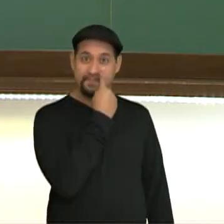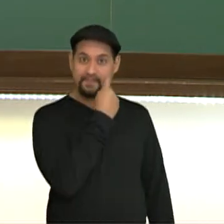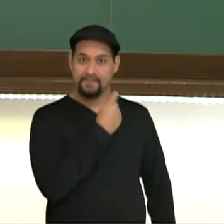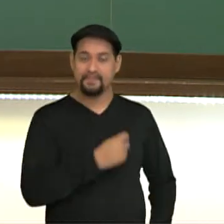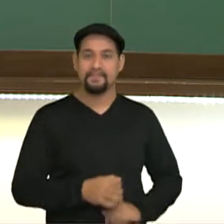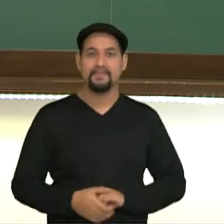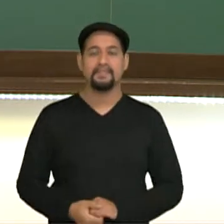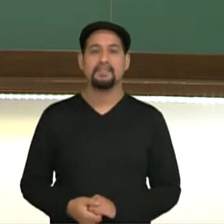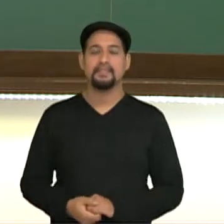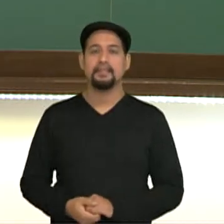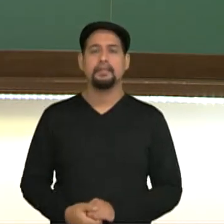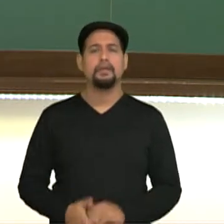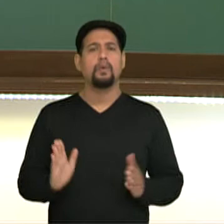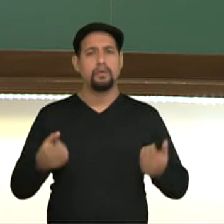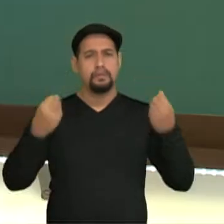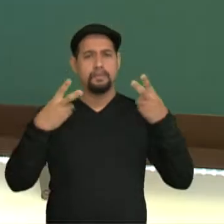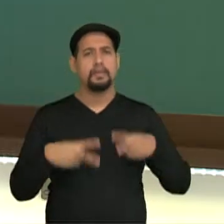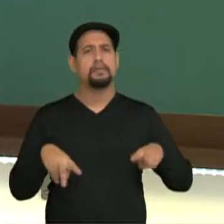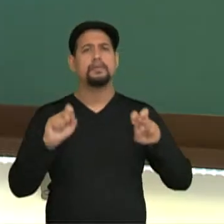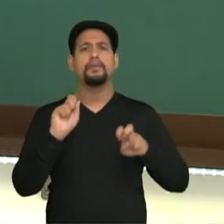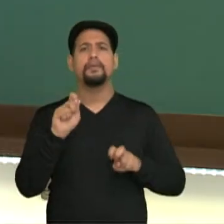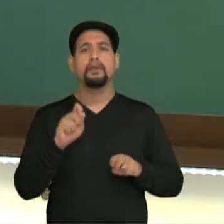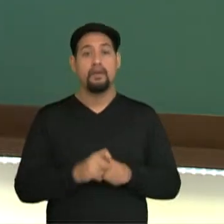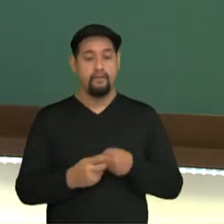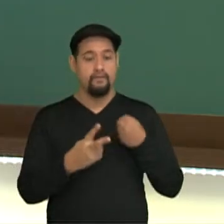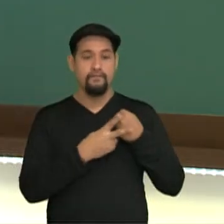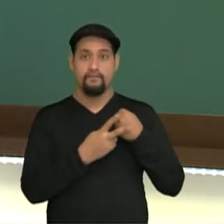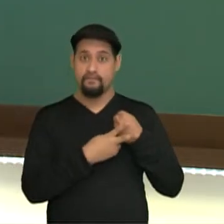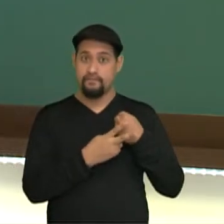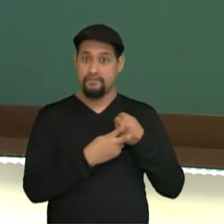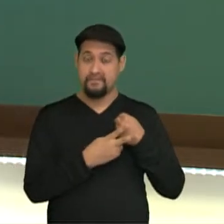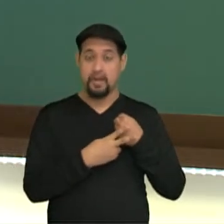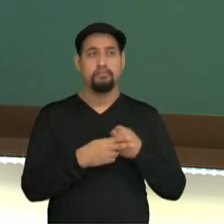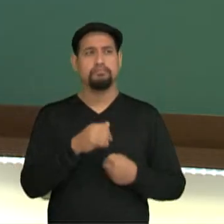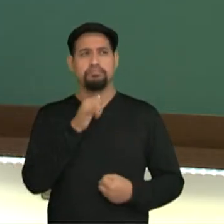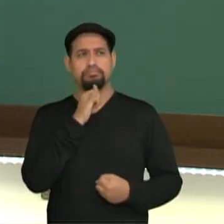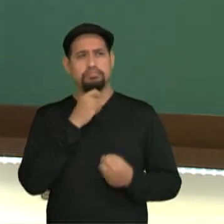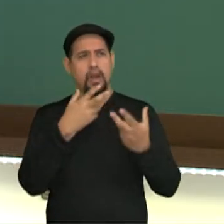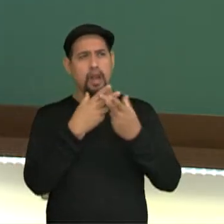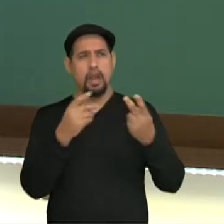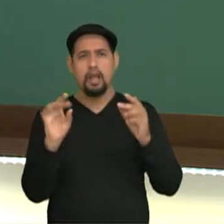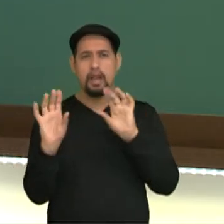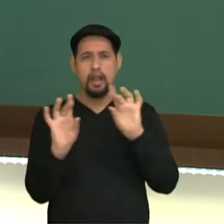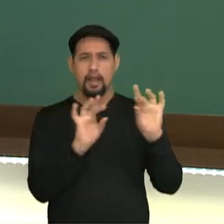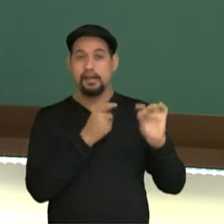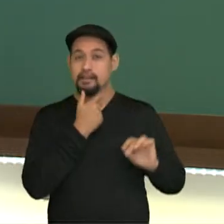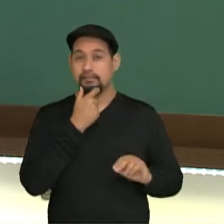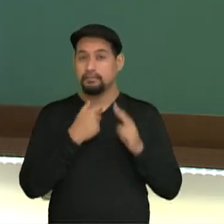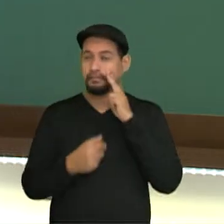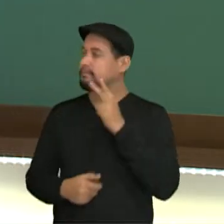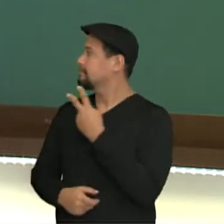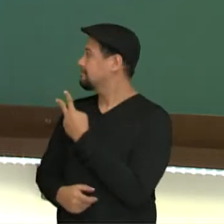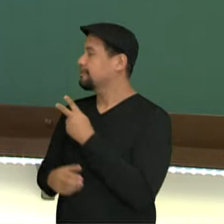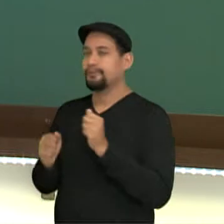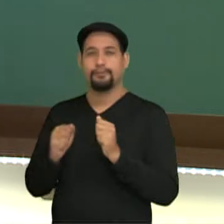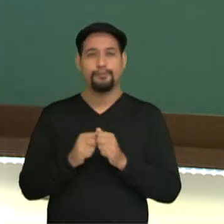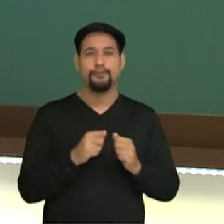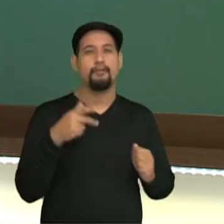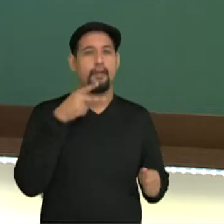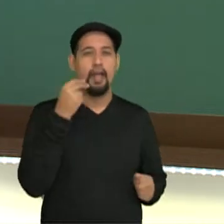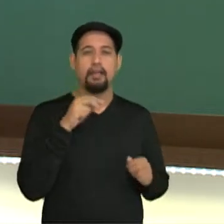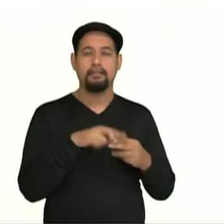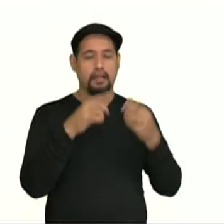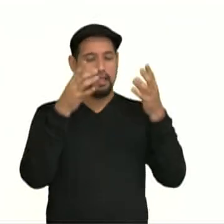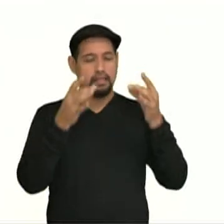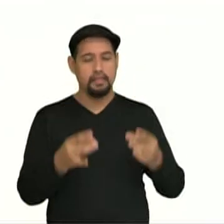Na aula de hoje nós vamos falar sobre os verbos modais may, e might e could por meio das tirinhas do Garfield e de textos diversos.